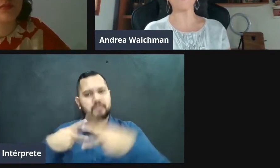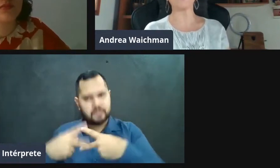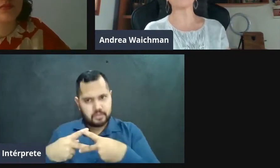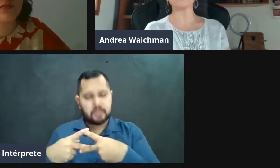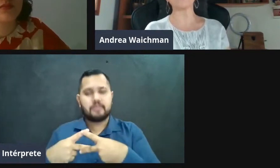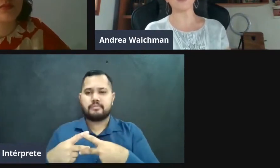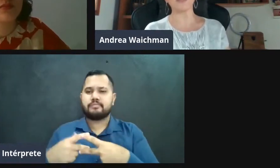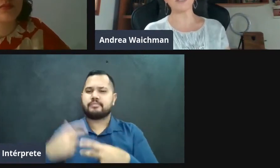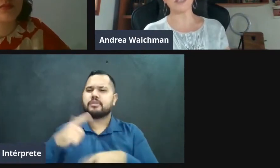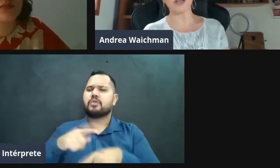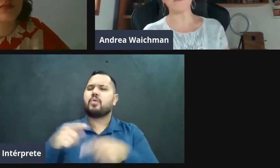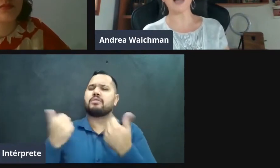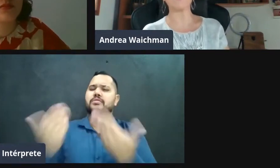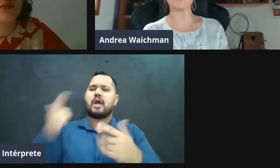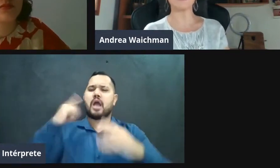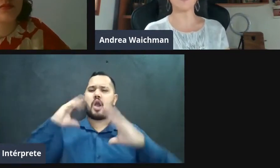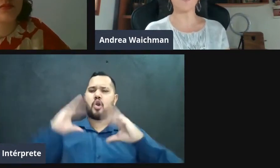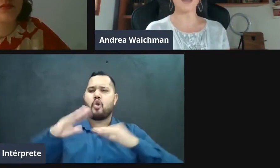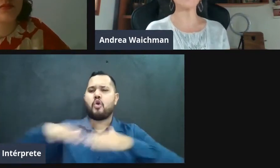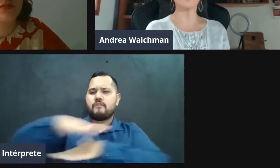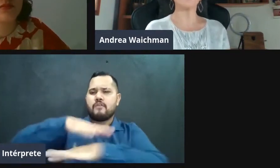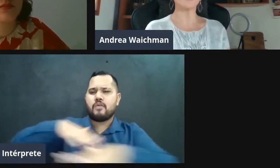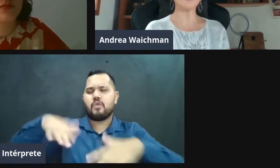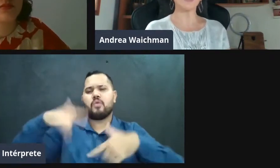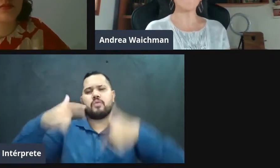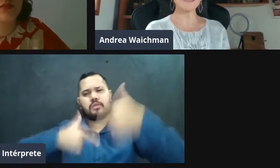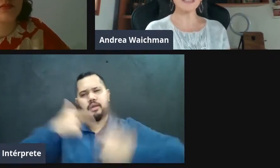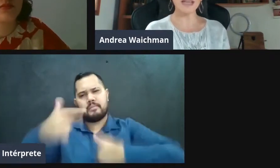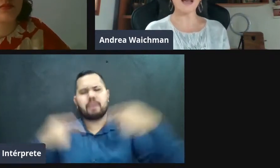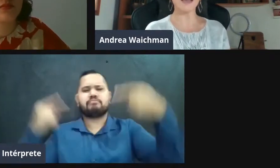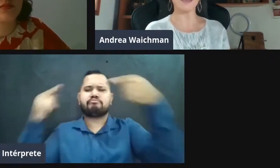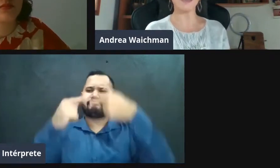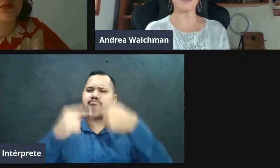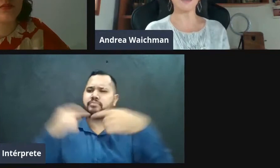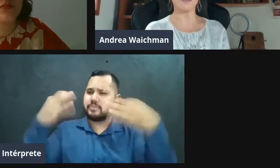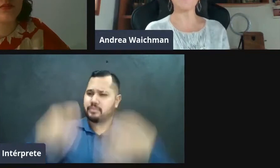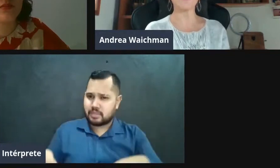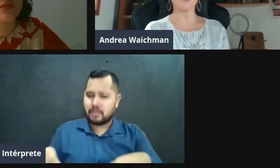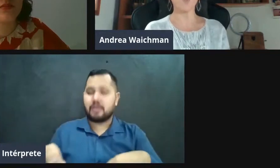maior conforto, trazendo um ambiente de trabalho mais adequado, trazendo capacidade,